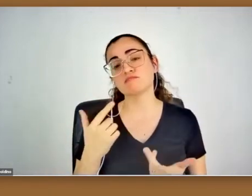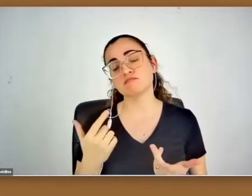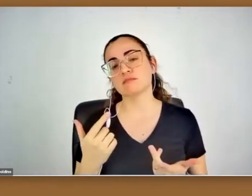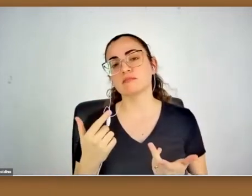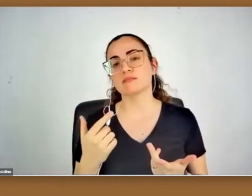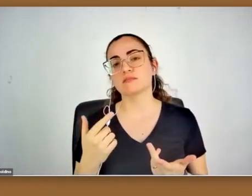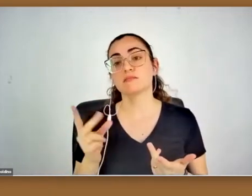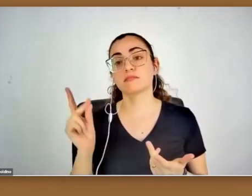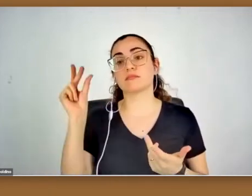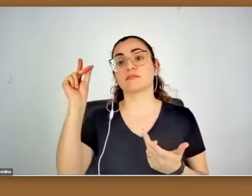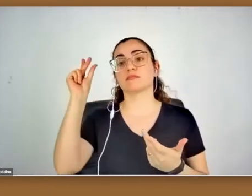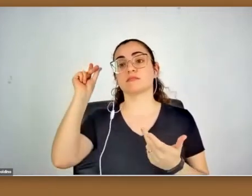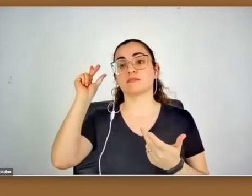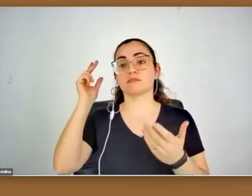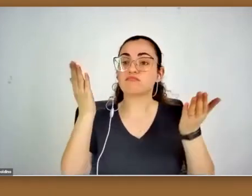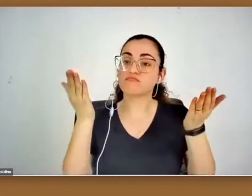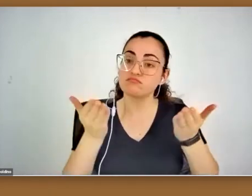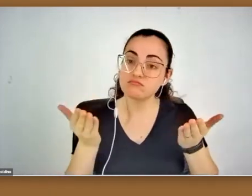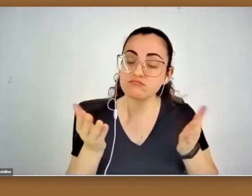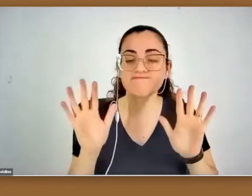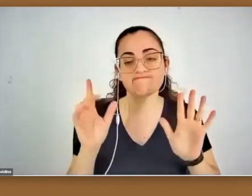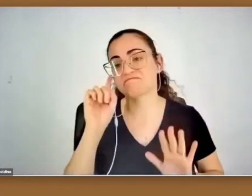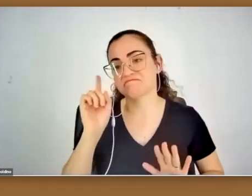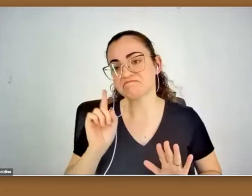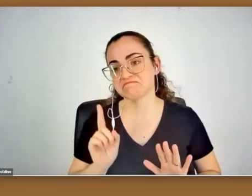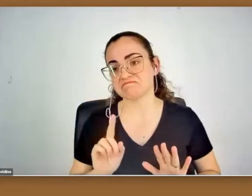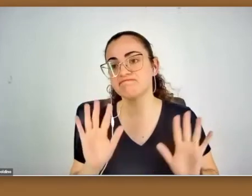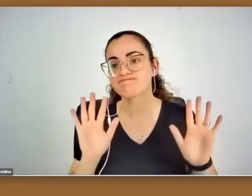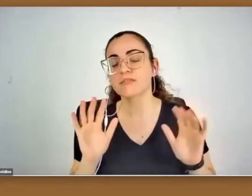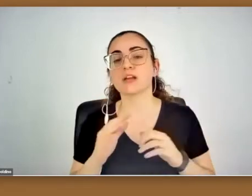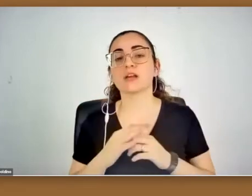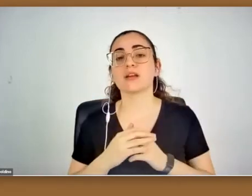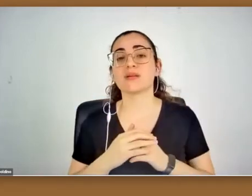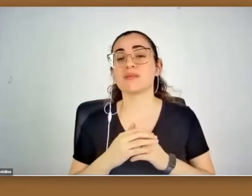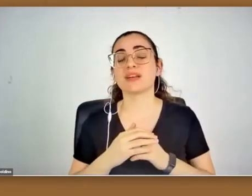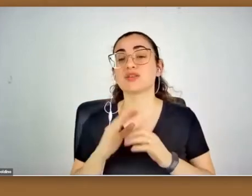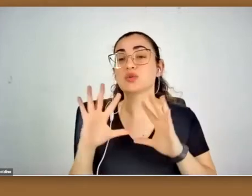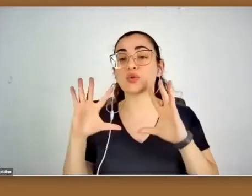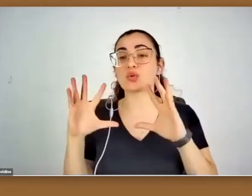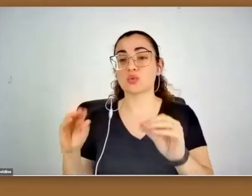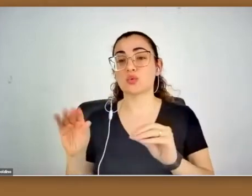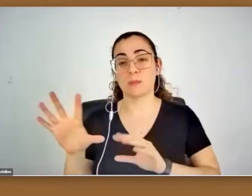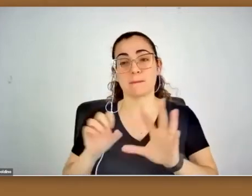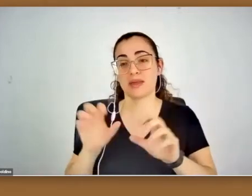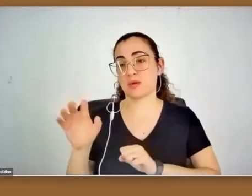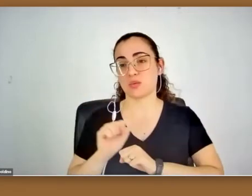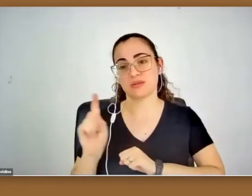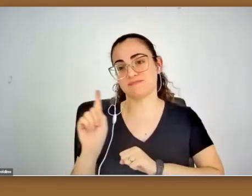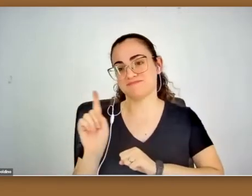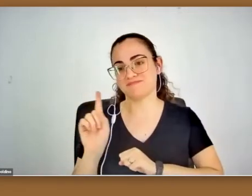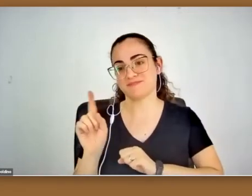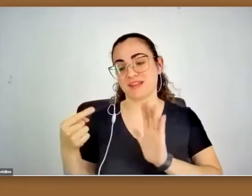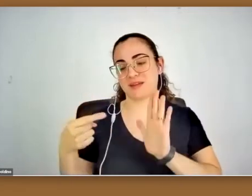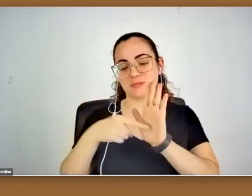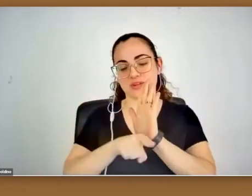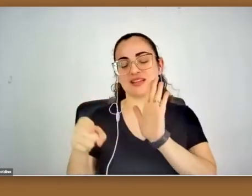né, começou a acontecer há pouco tempo, então não tem imunidade na população, entre outros.